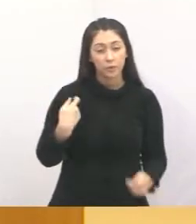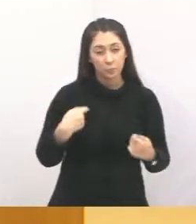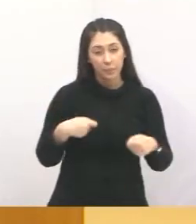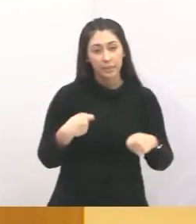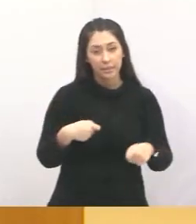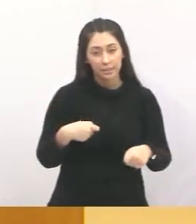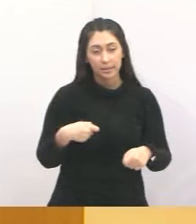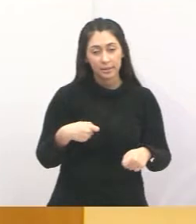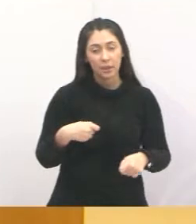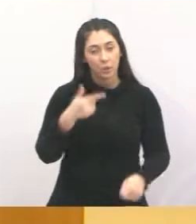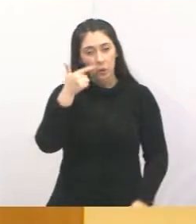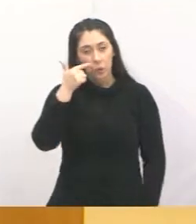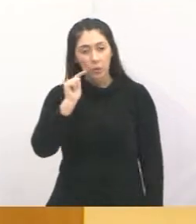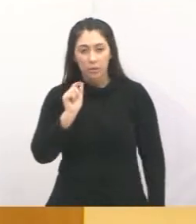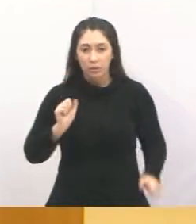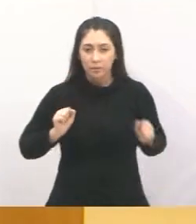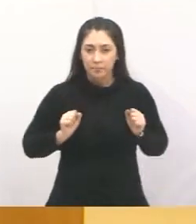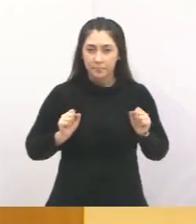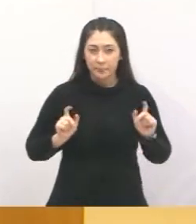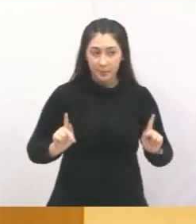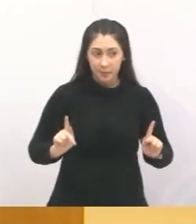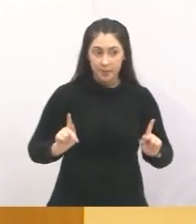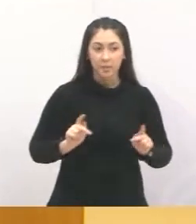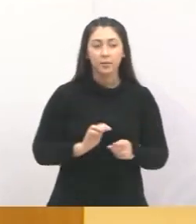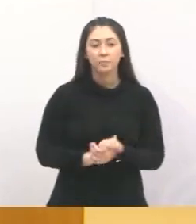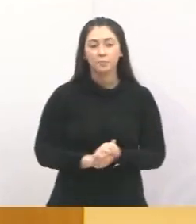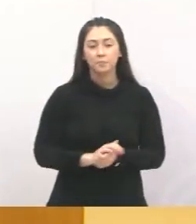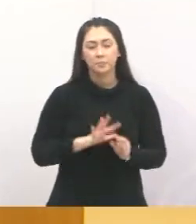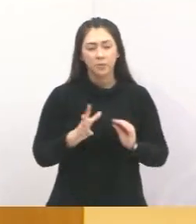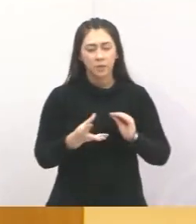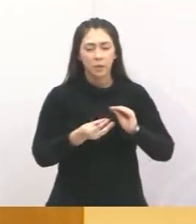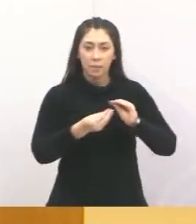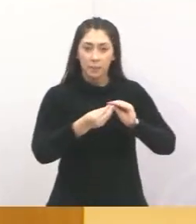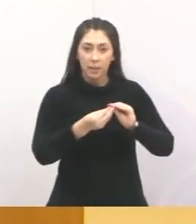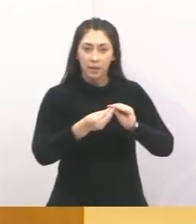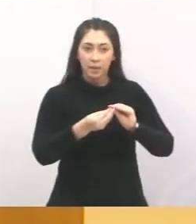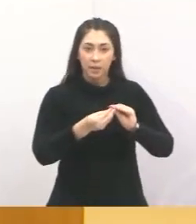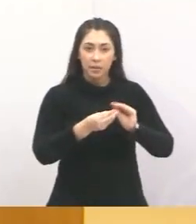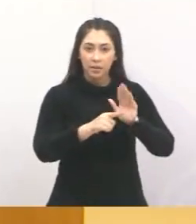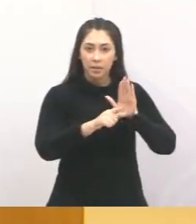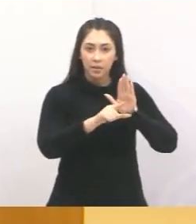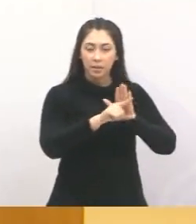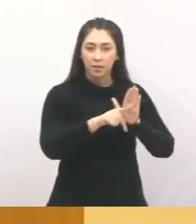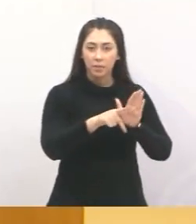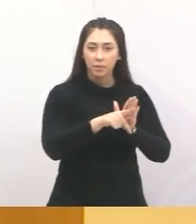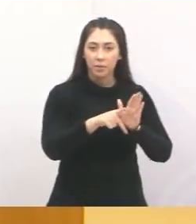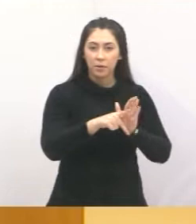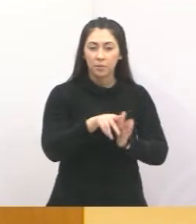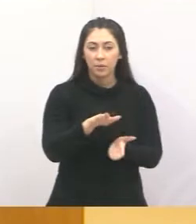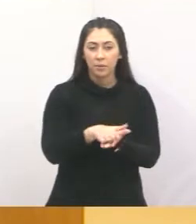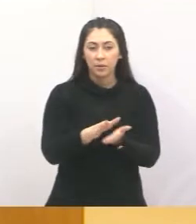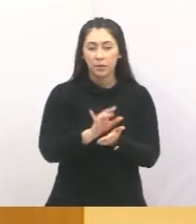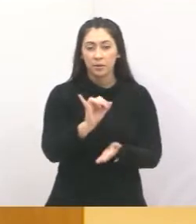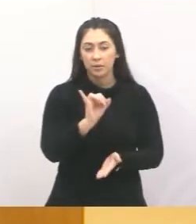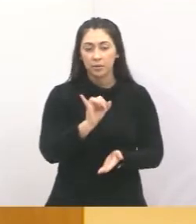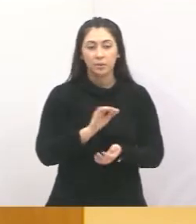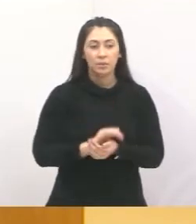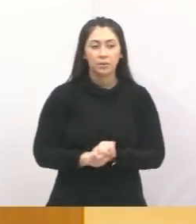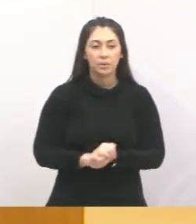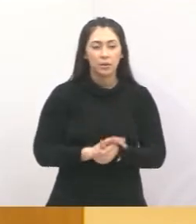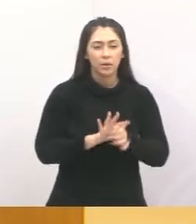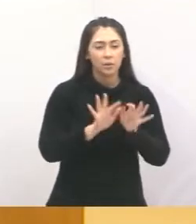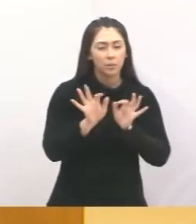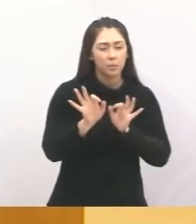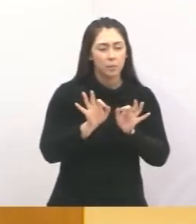é o projeto de lei que é de uma emenda à Lei Orgânica Municipal, previsão do plano